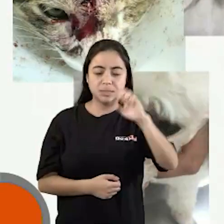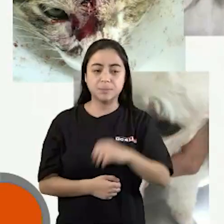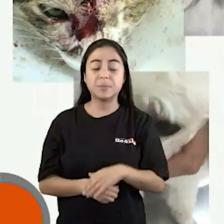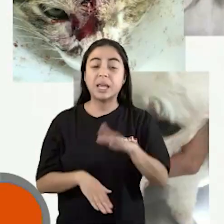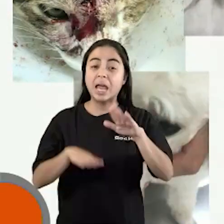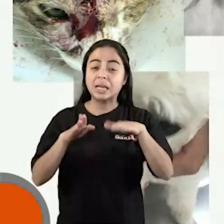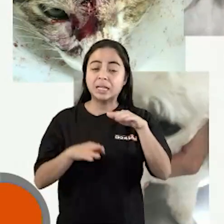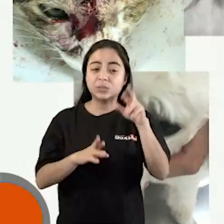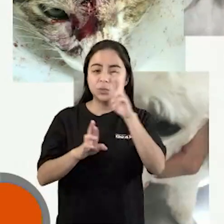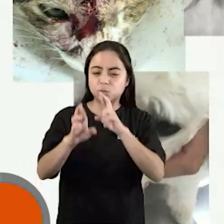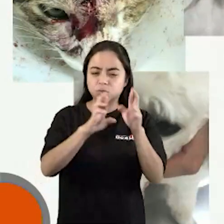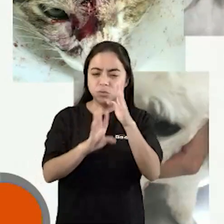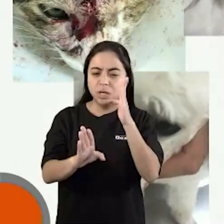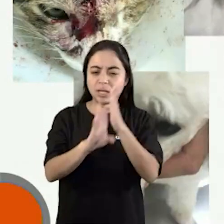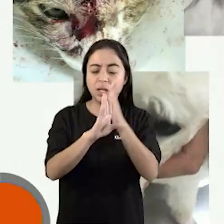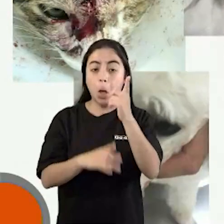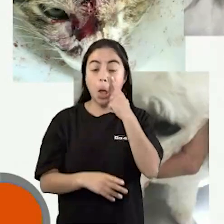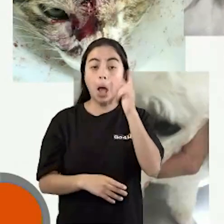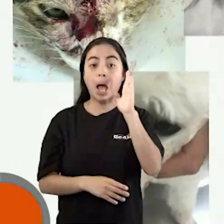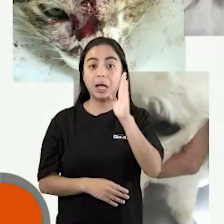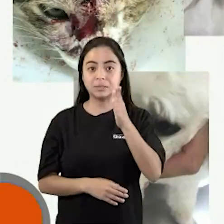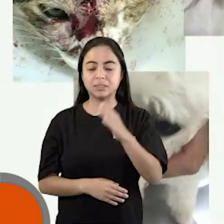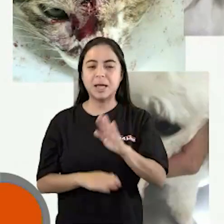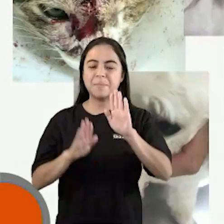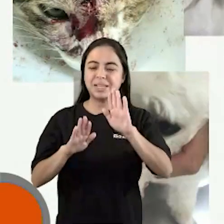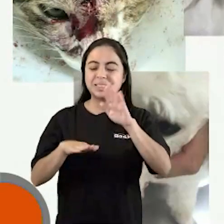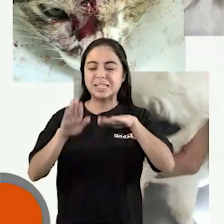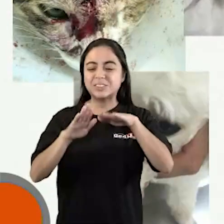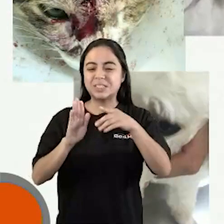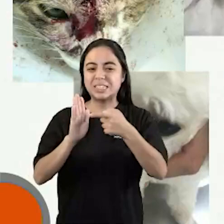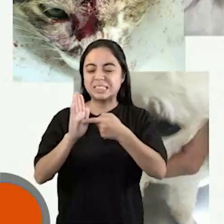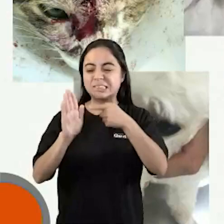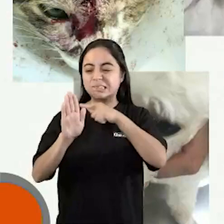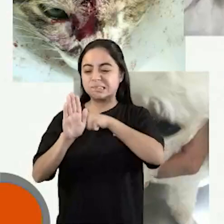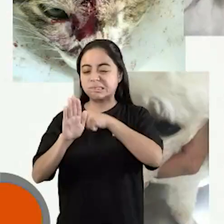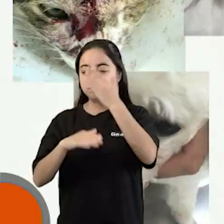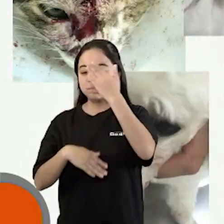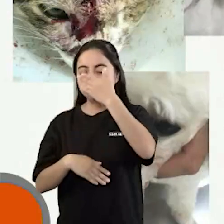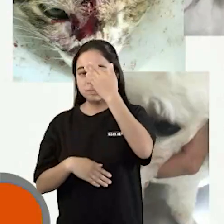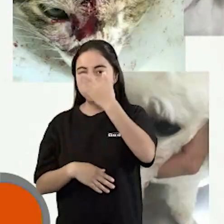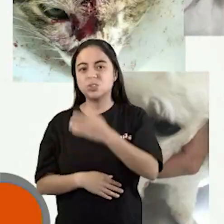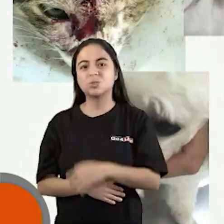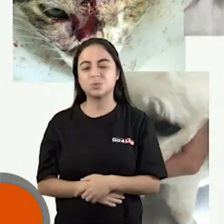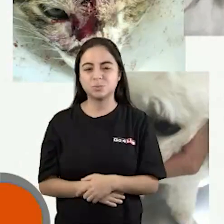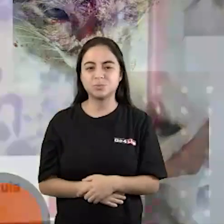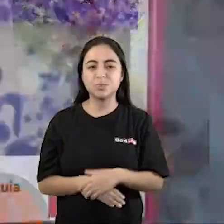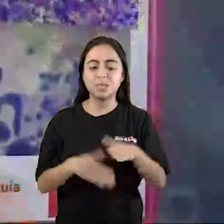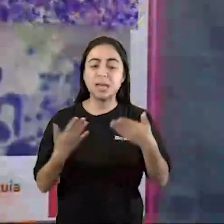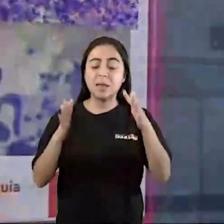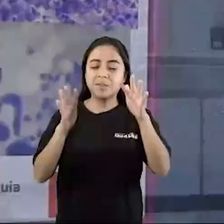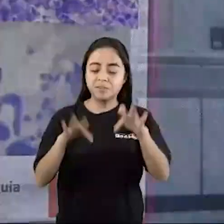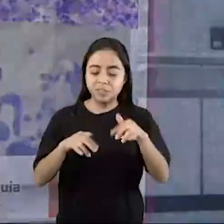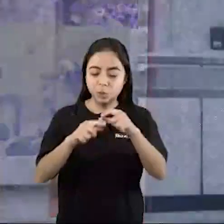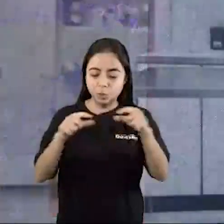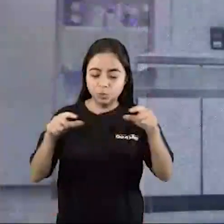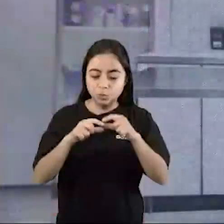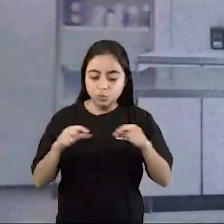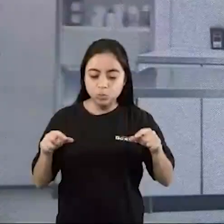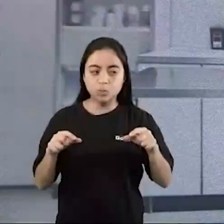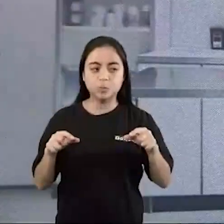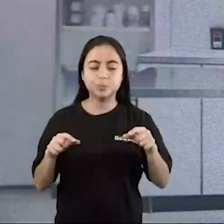bonito, assim, na nossa cara. Às vezes não está. E aí, para fechar nossa leitura de